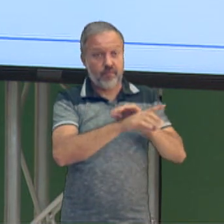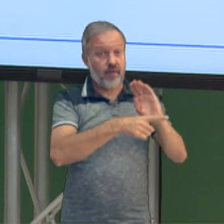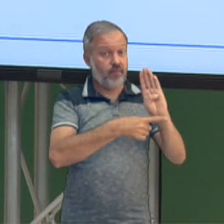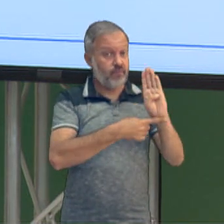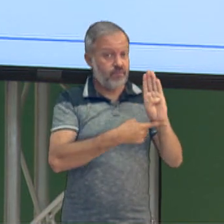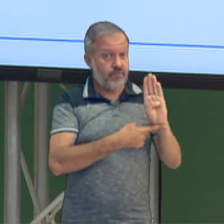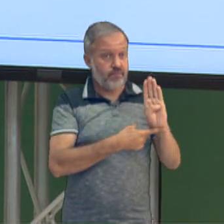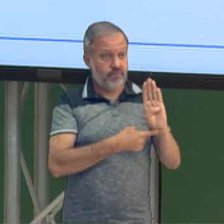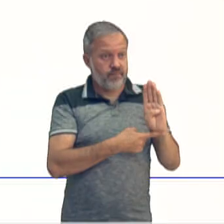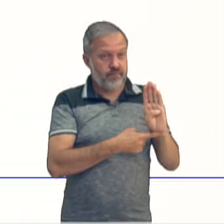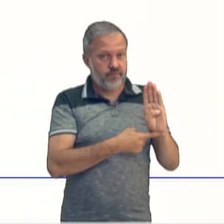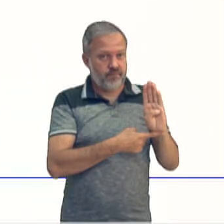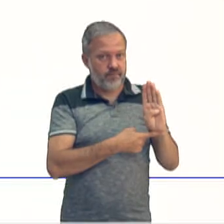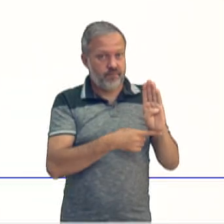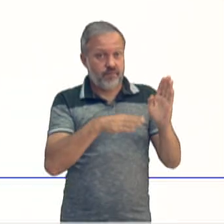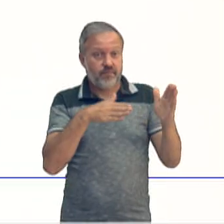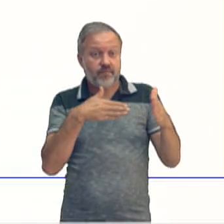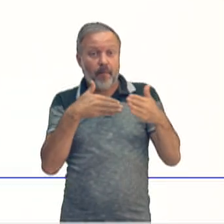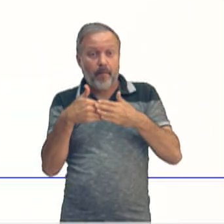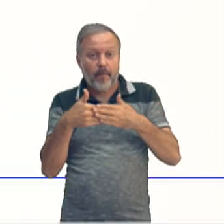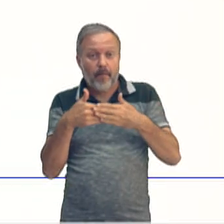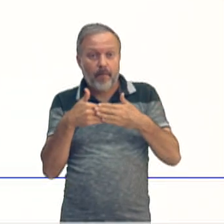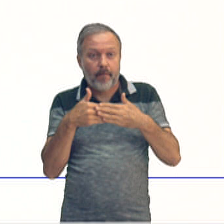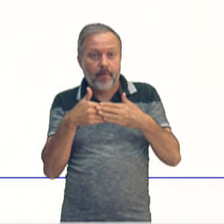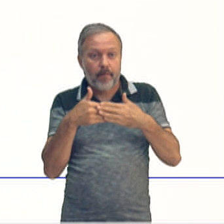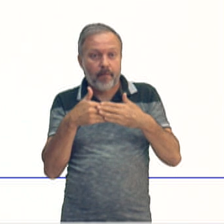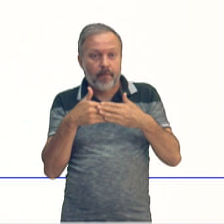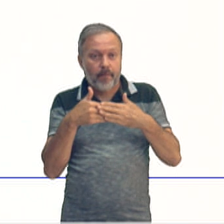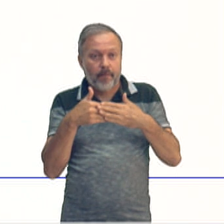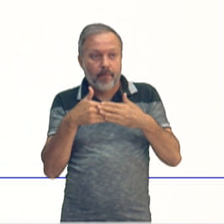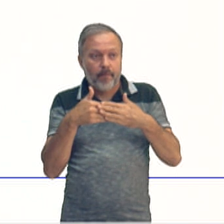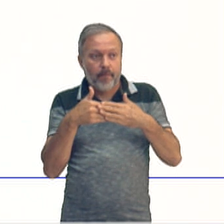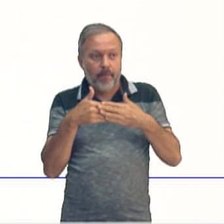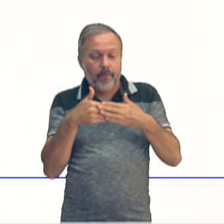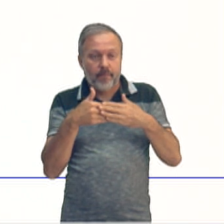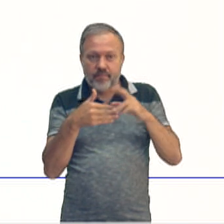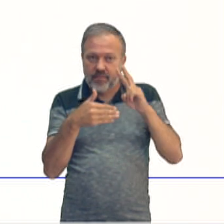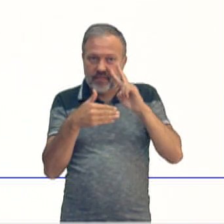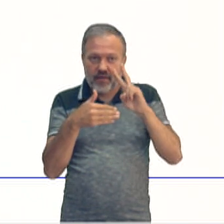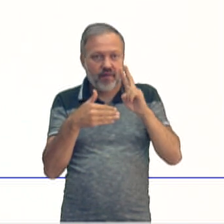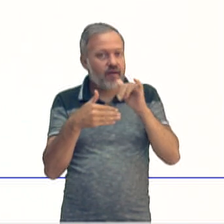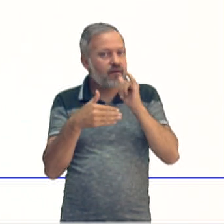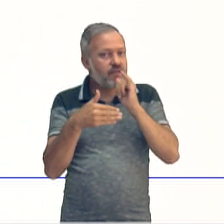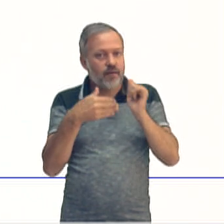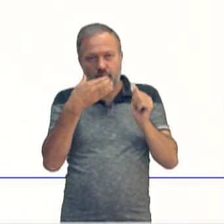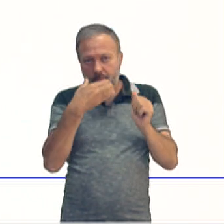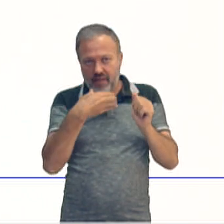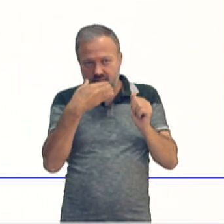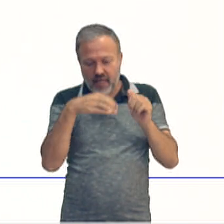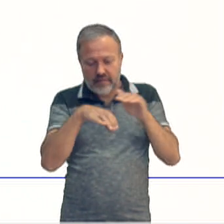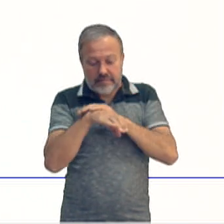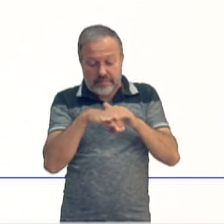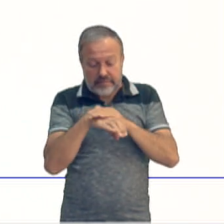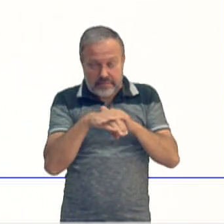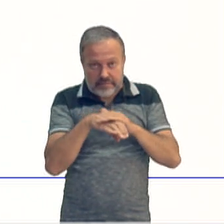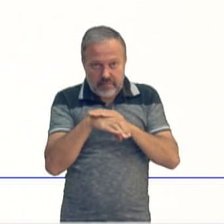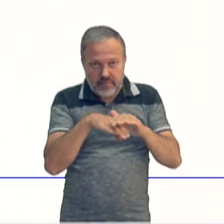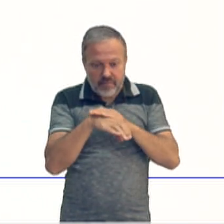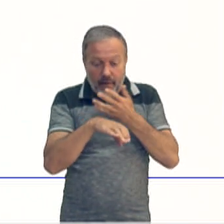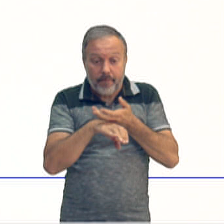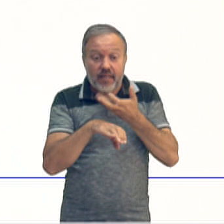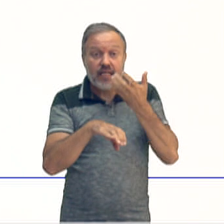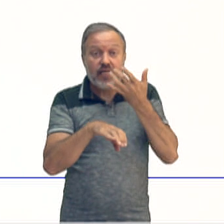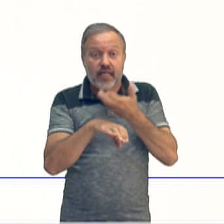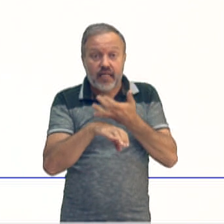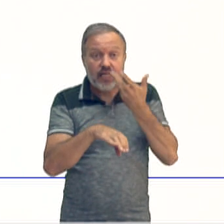energéticas. Impermeabilizante, também é, a gente viu o caso da maçã brilhosa, se você lustra ela, ela fica mais brilhosa ainda, por quê? Porque ela tem